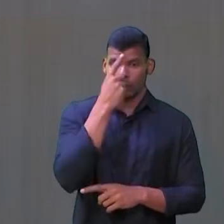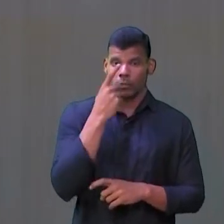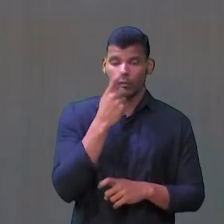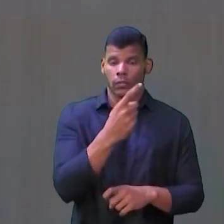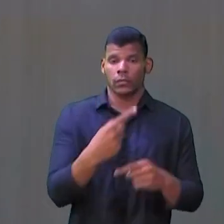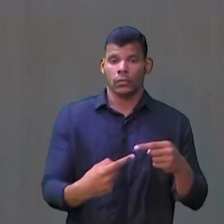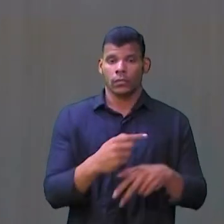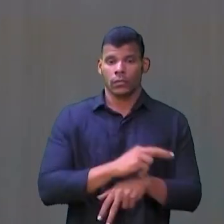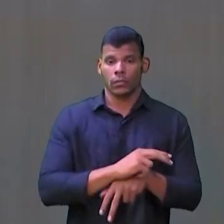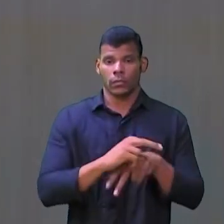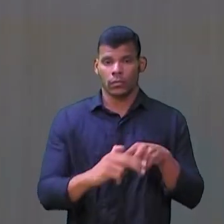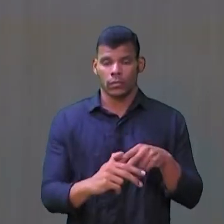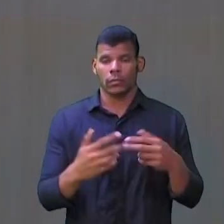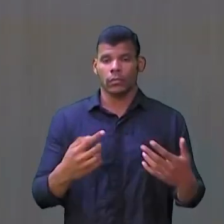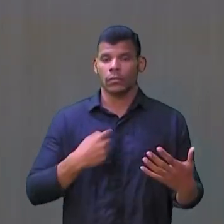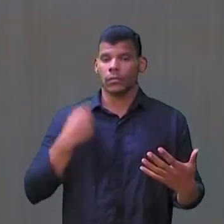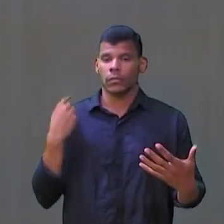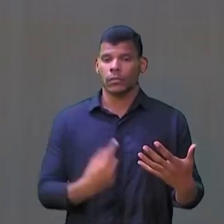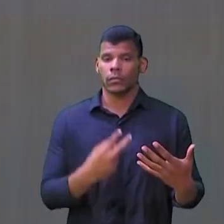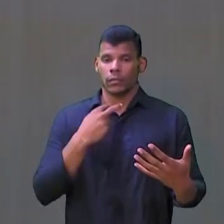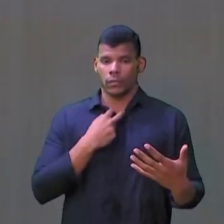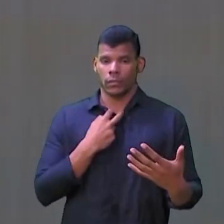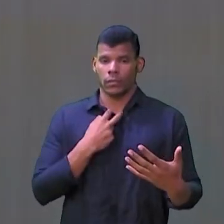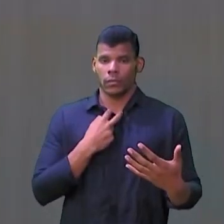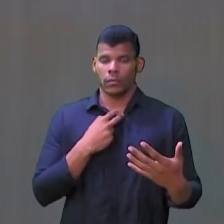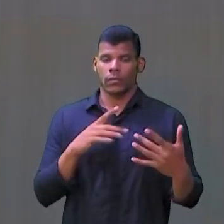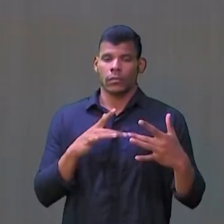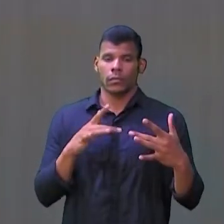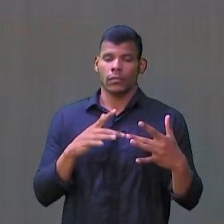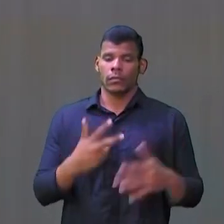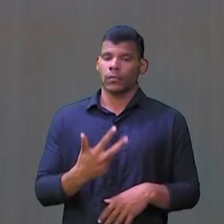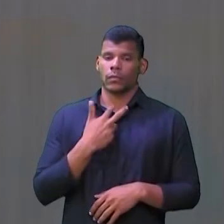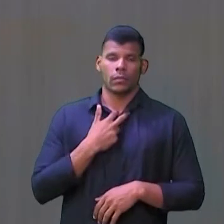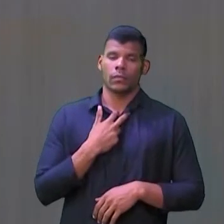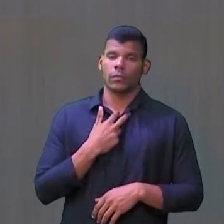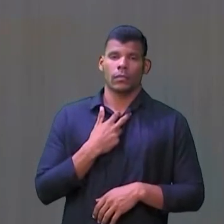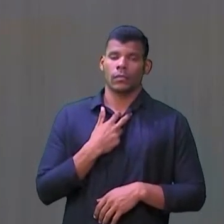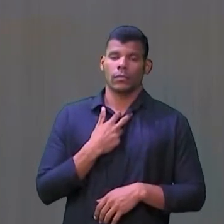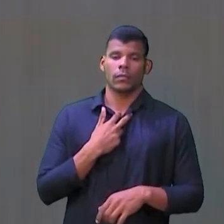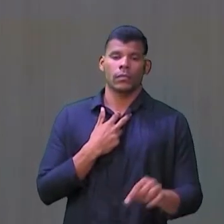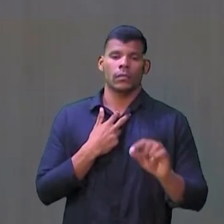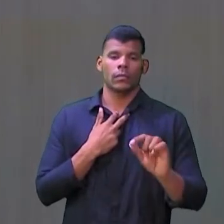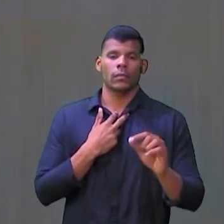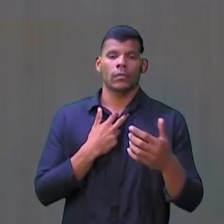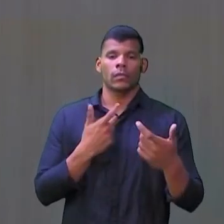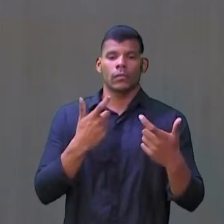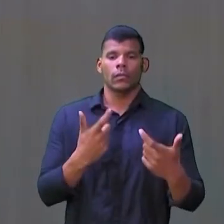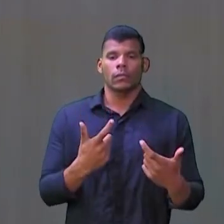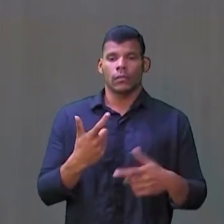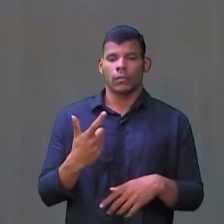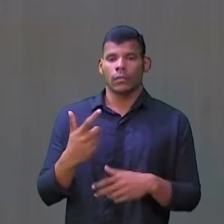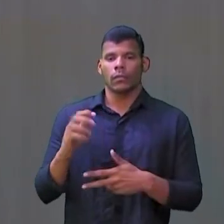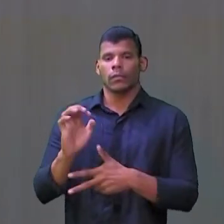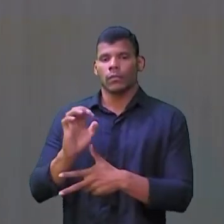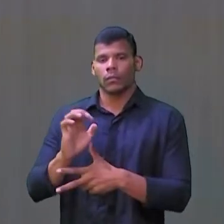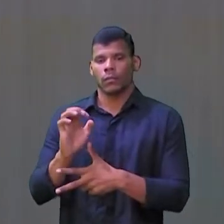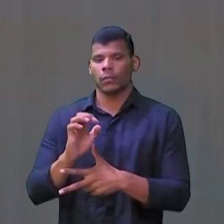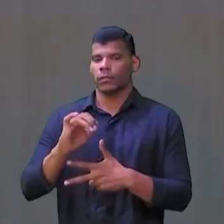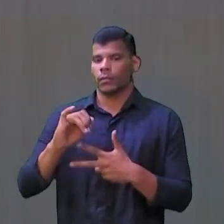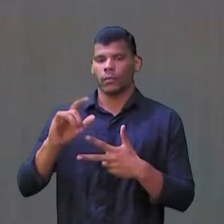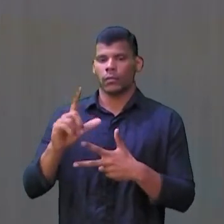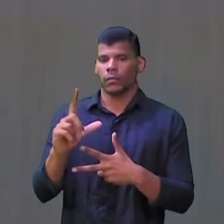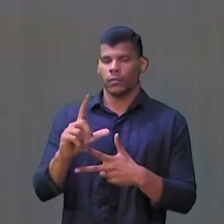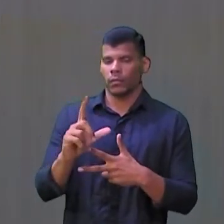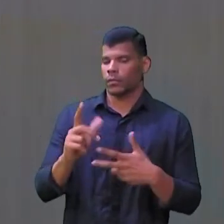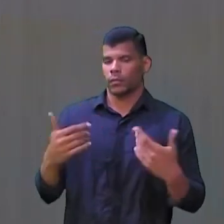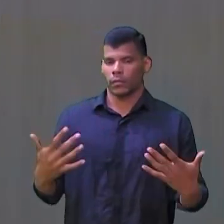política de gênero. E a gente não pode conviver num ambiente parlamentar ou no ambiente do executivo, sendo alvo